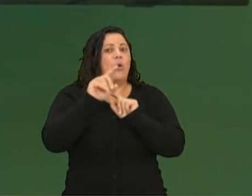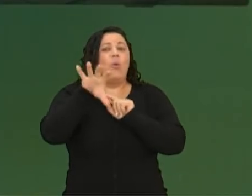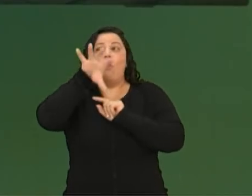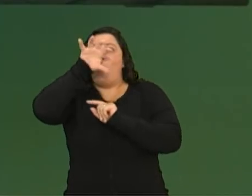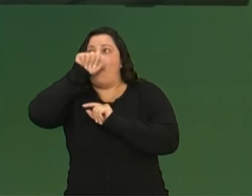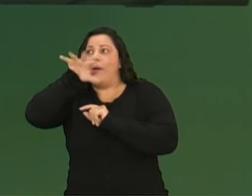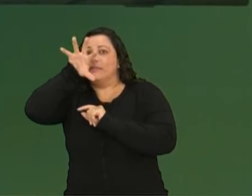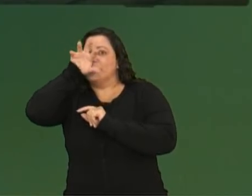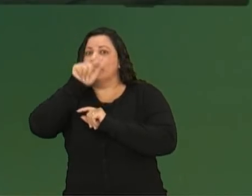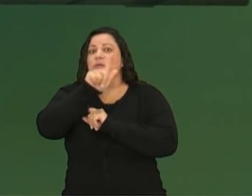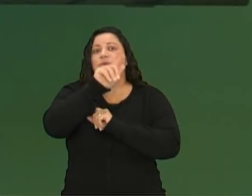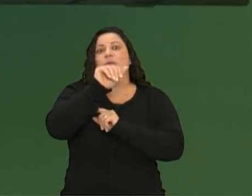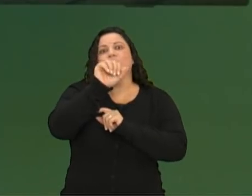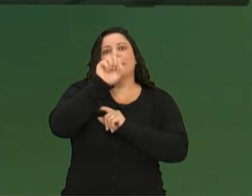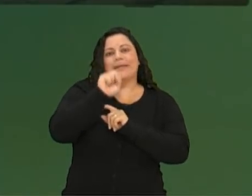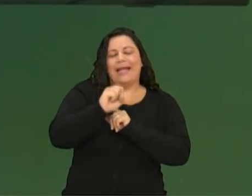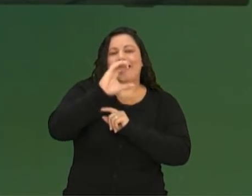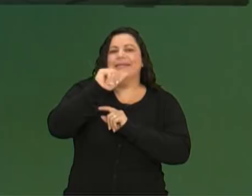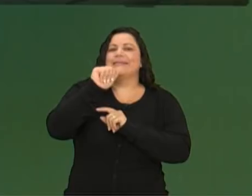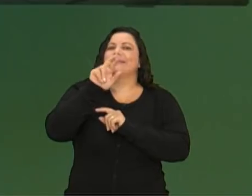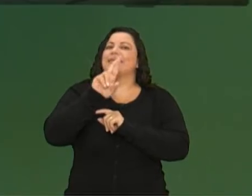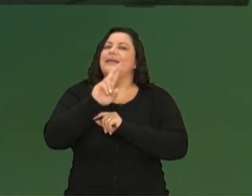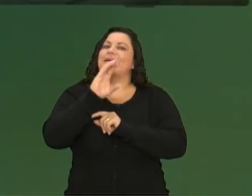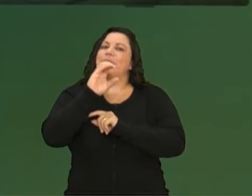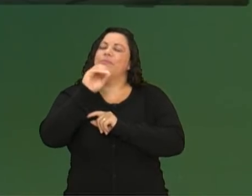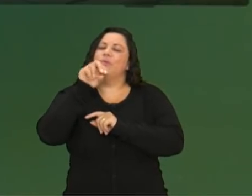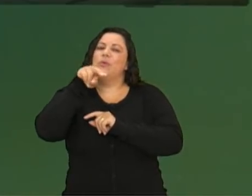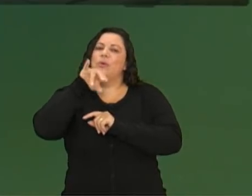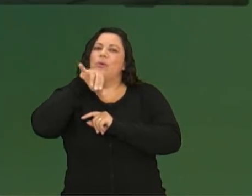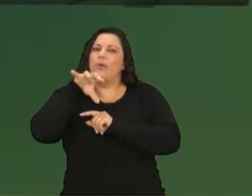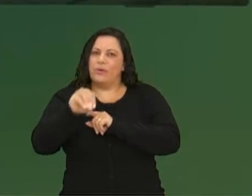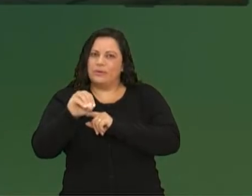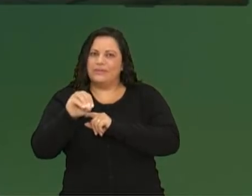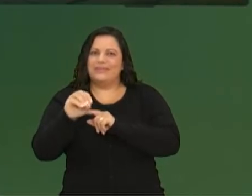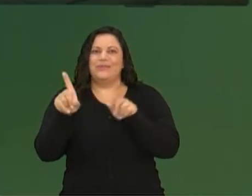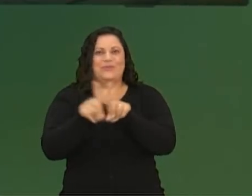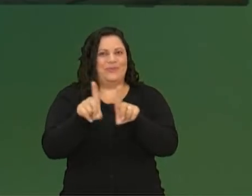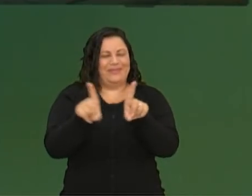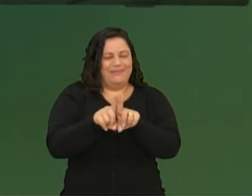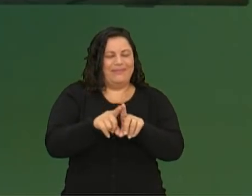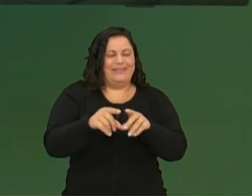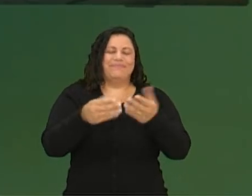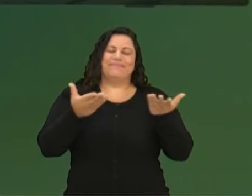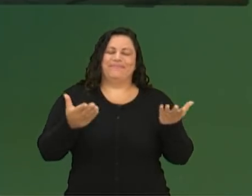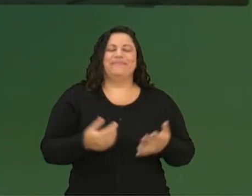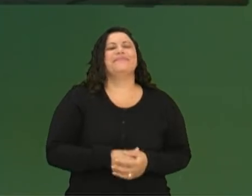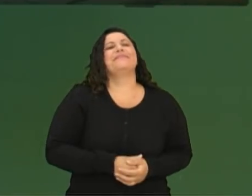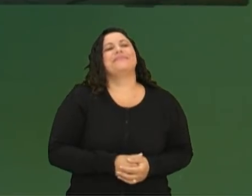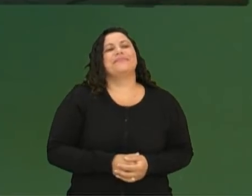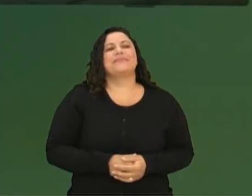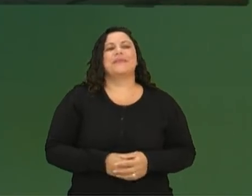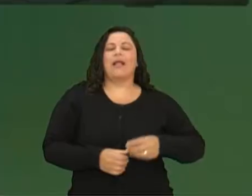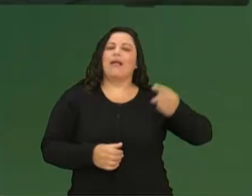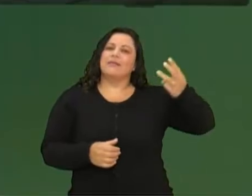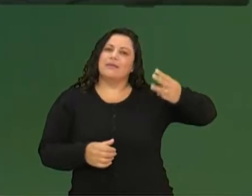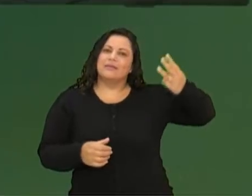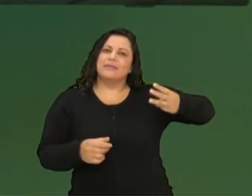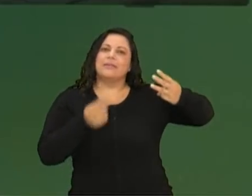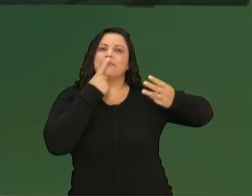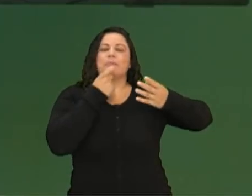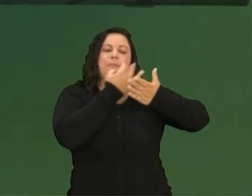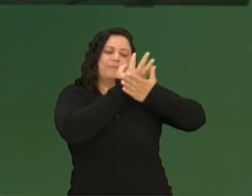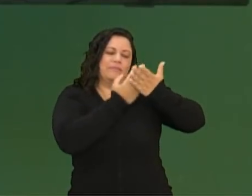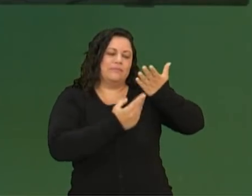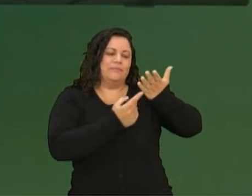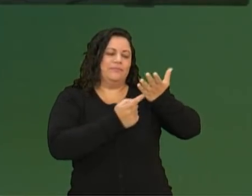oxigênio, tá? Então, corrige aí. Se você fez isso, parabéns. Se não, anota aí já. Terceira, o sangue circula dentro dos